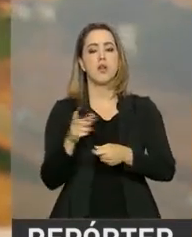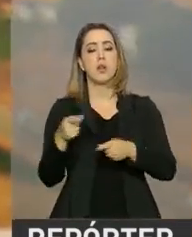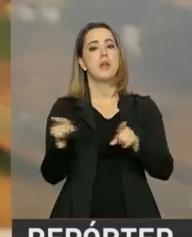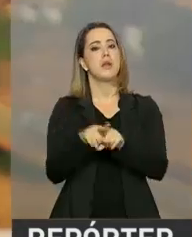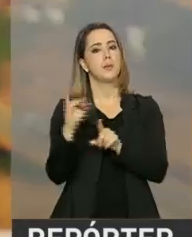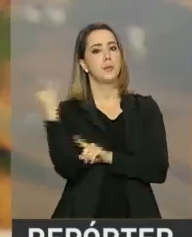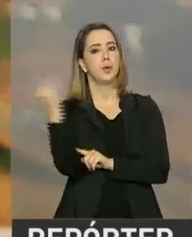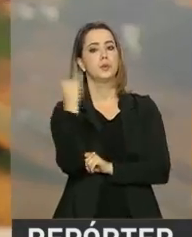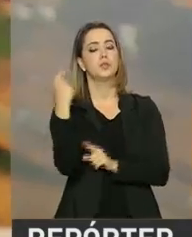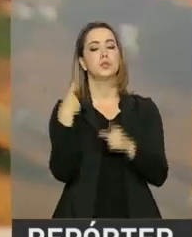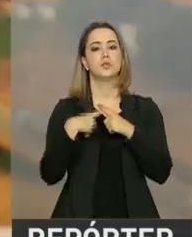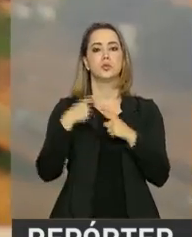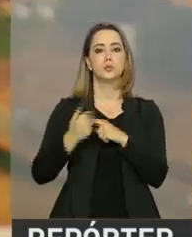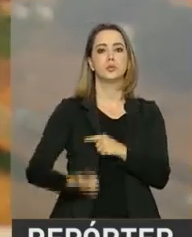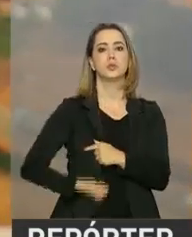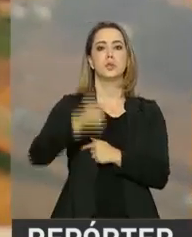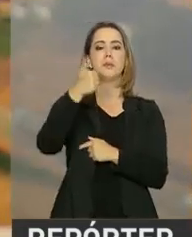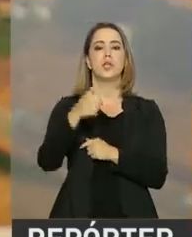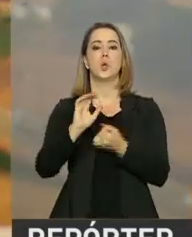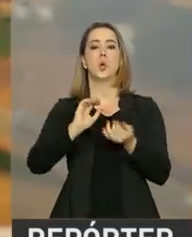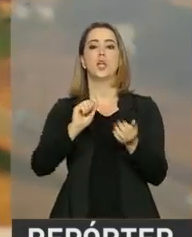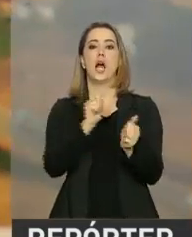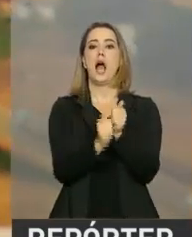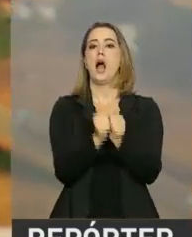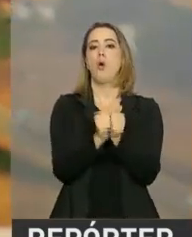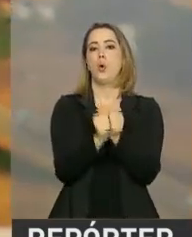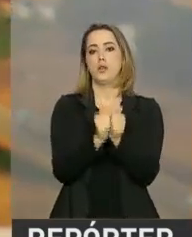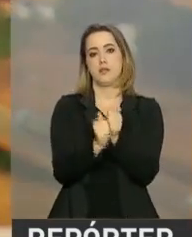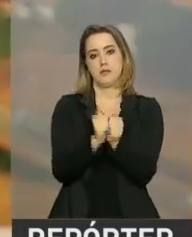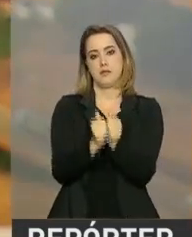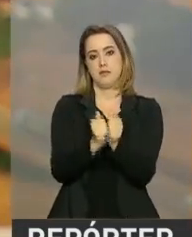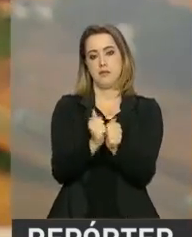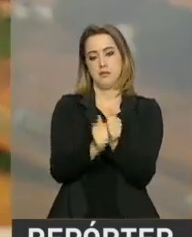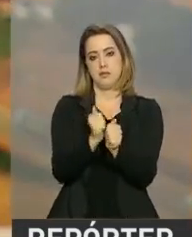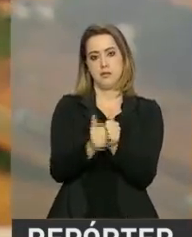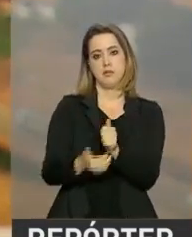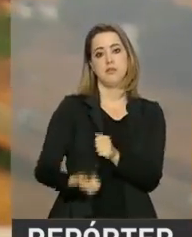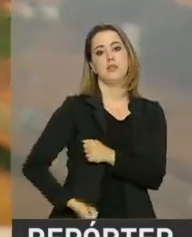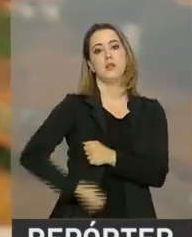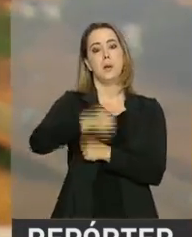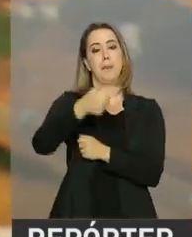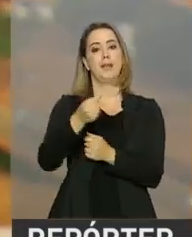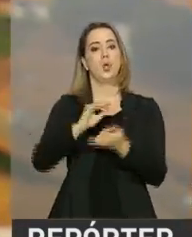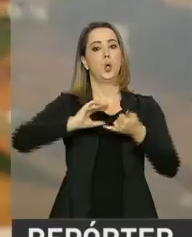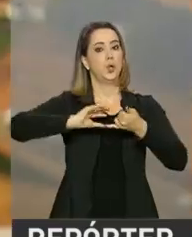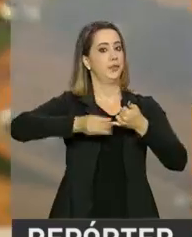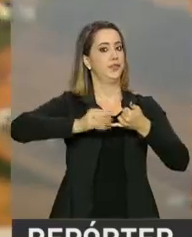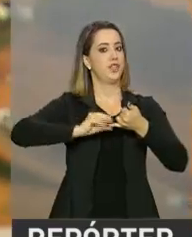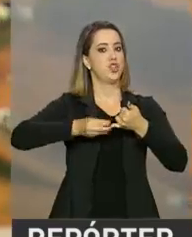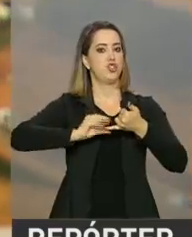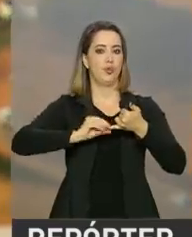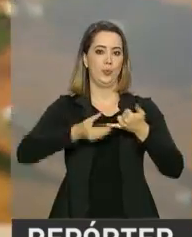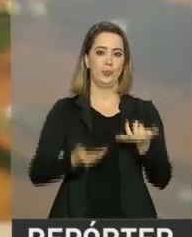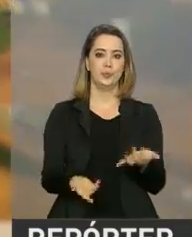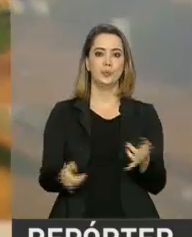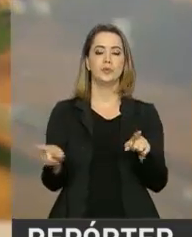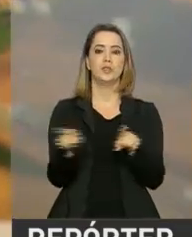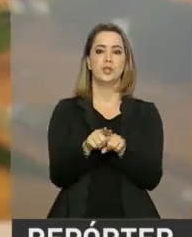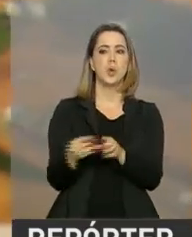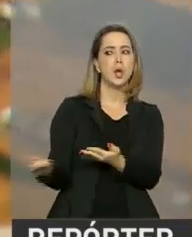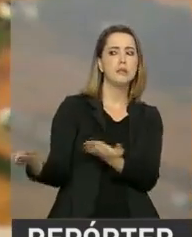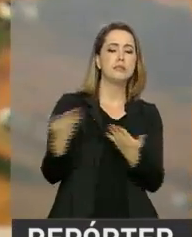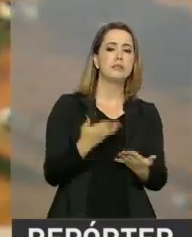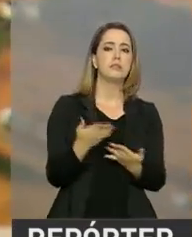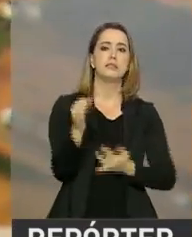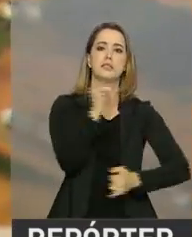recupera a produção de arroz aumenta a produção de feijão traz uma